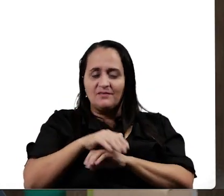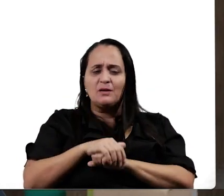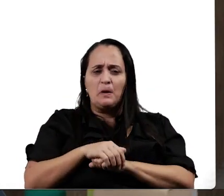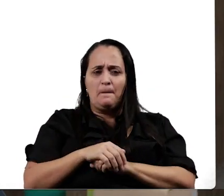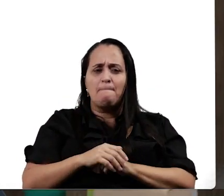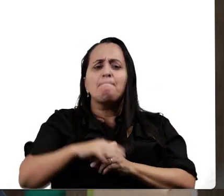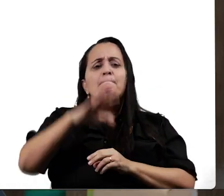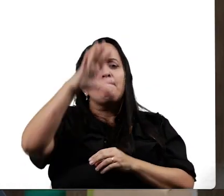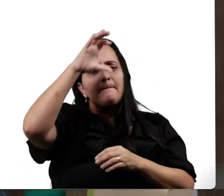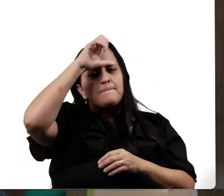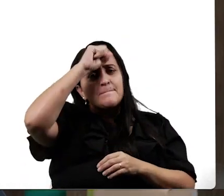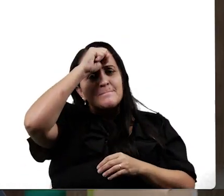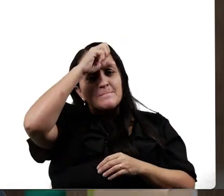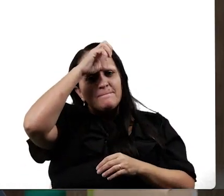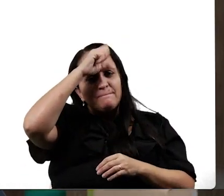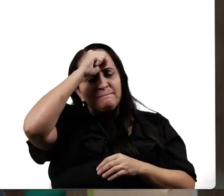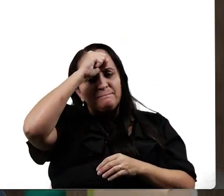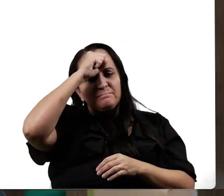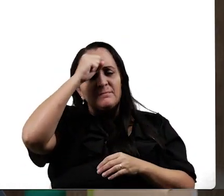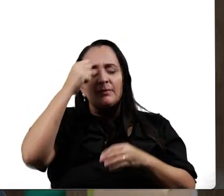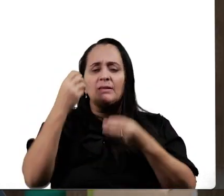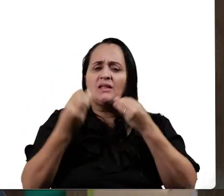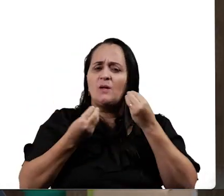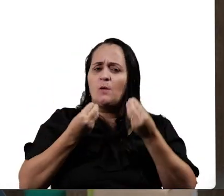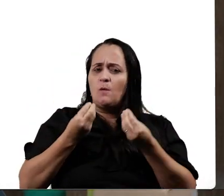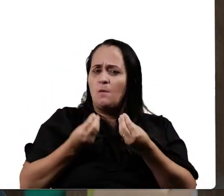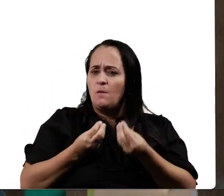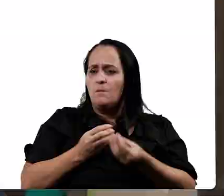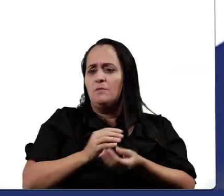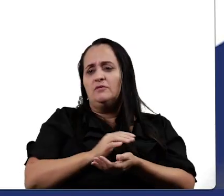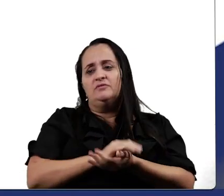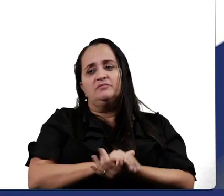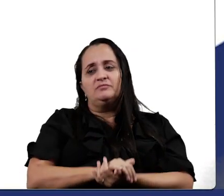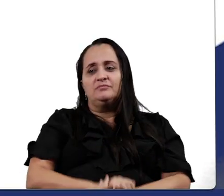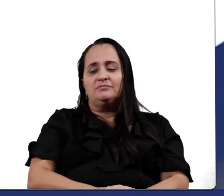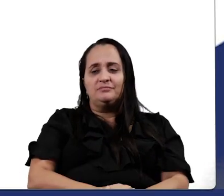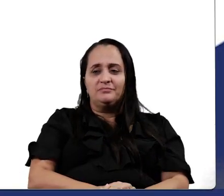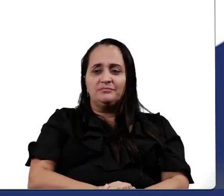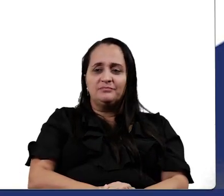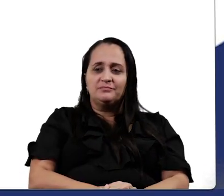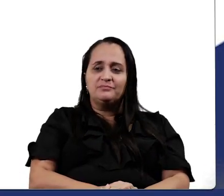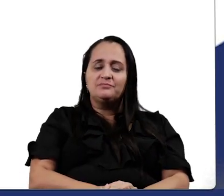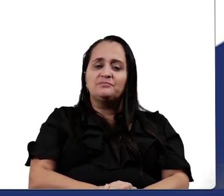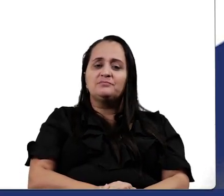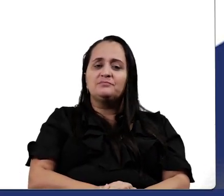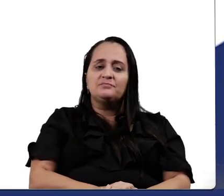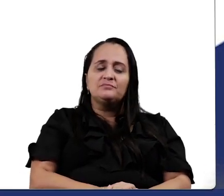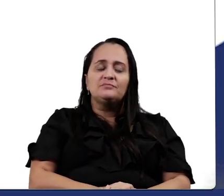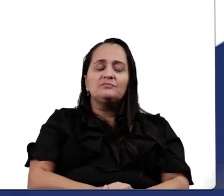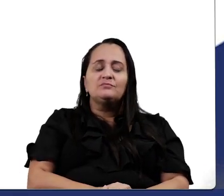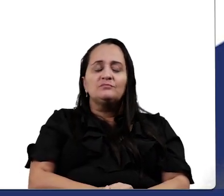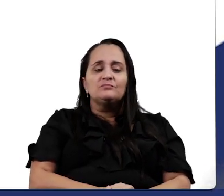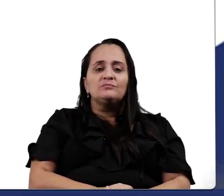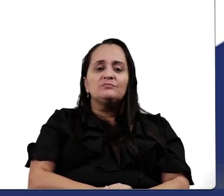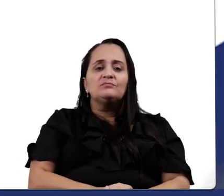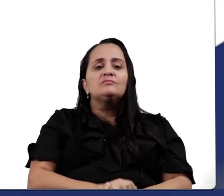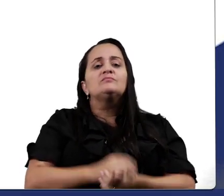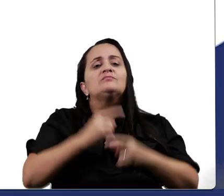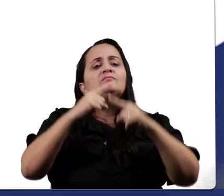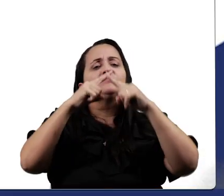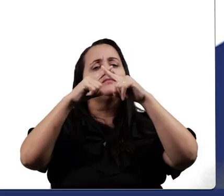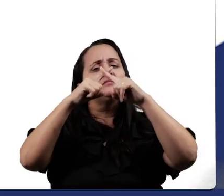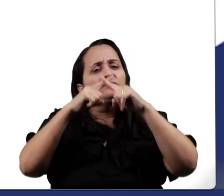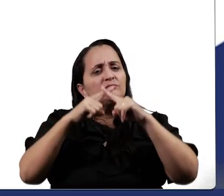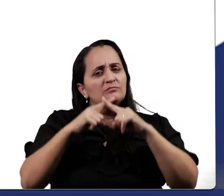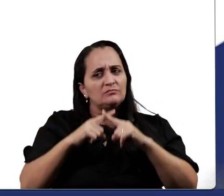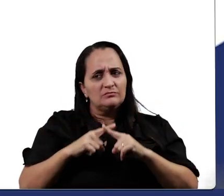podemos aprender com os jogos viram né então a multiplicação